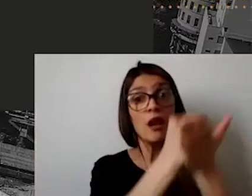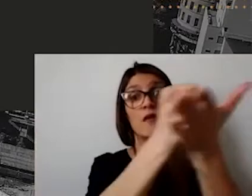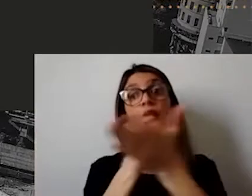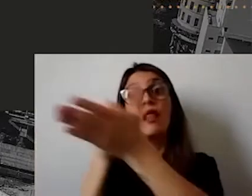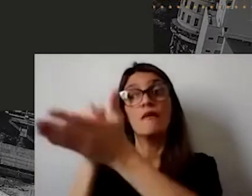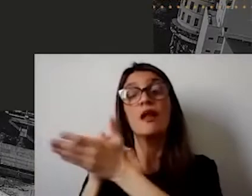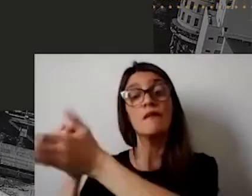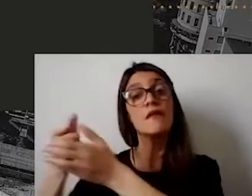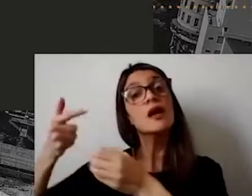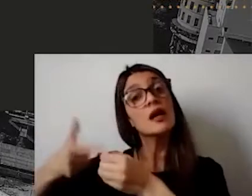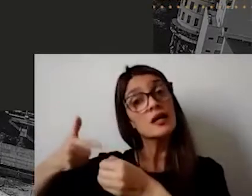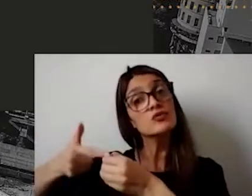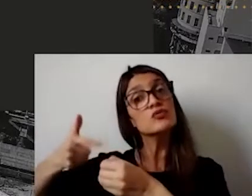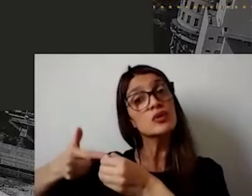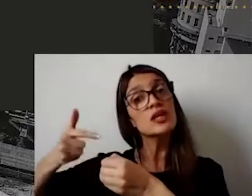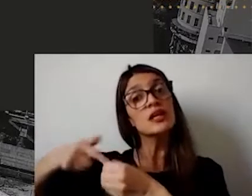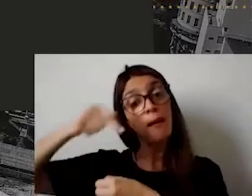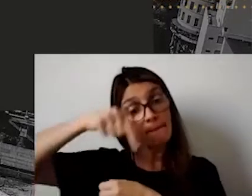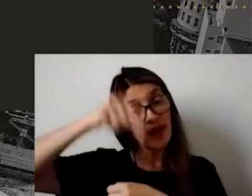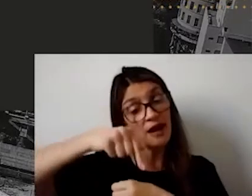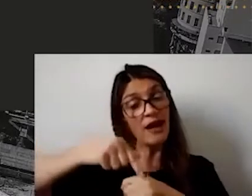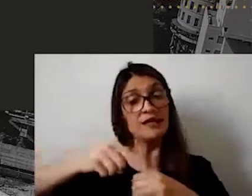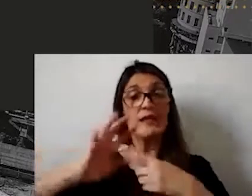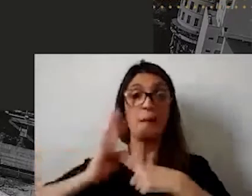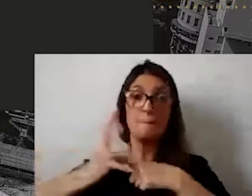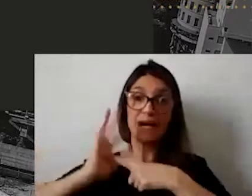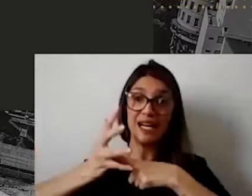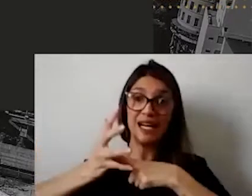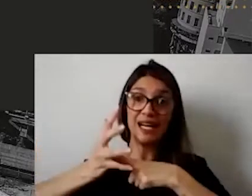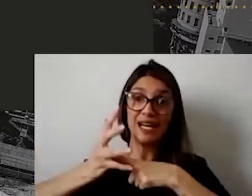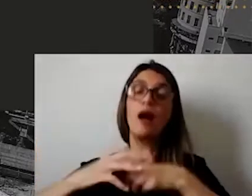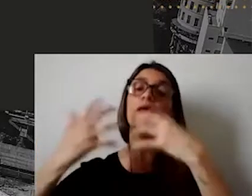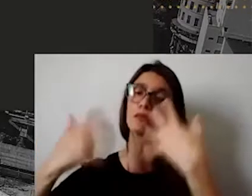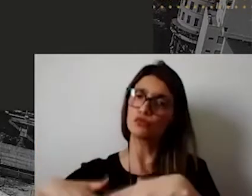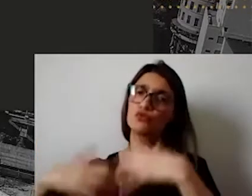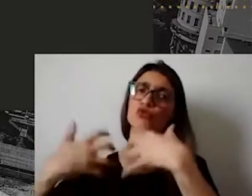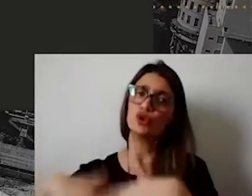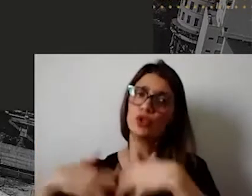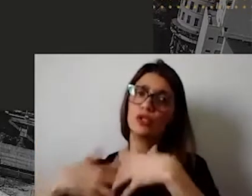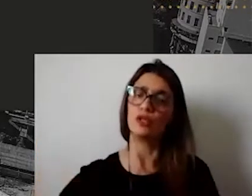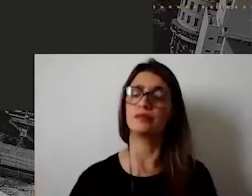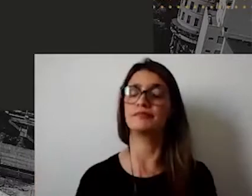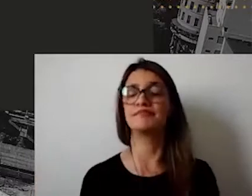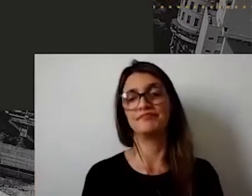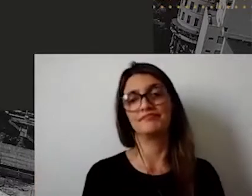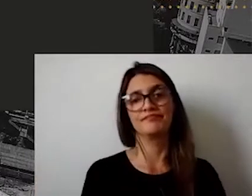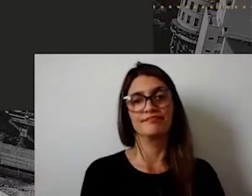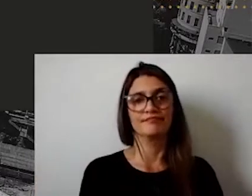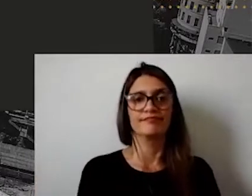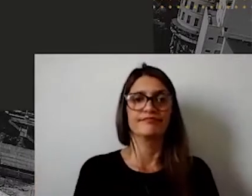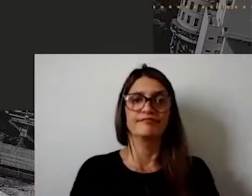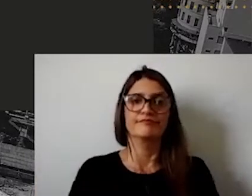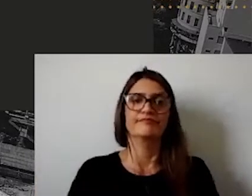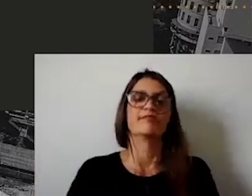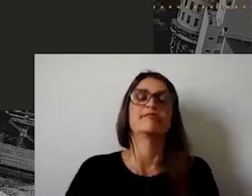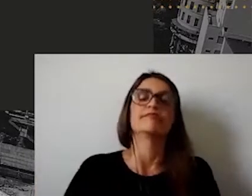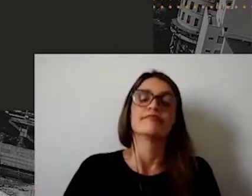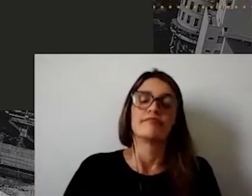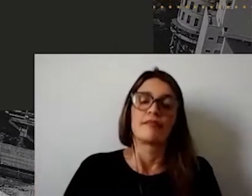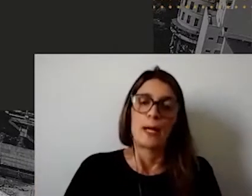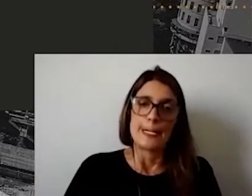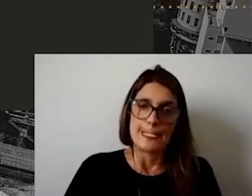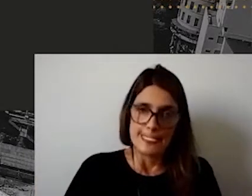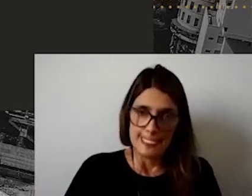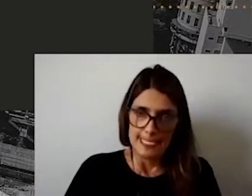temos 66 ambulâncias e agora nós estamos aumentando para mais 20 ambulâncias aqui com o resultado dessa pandemia.